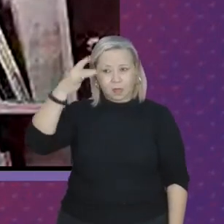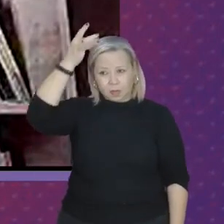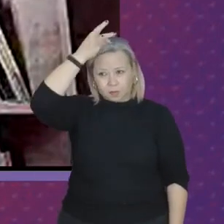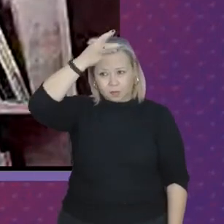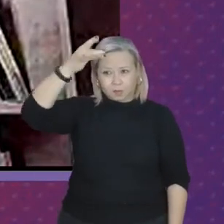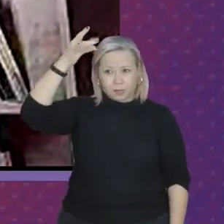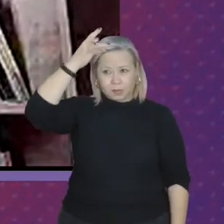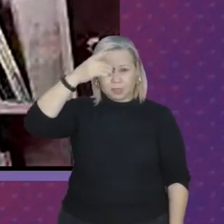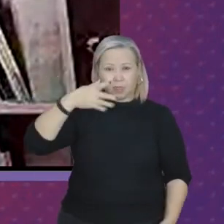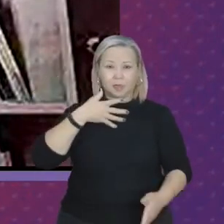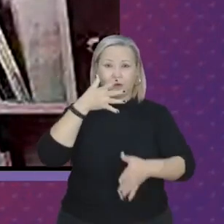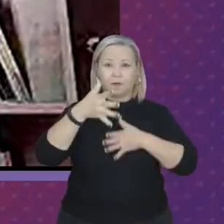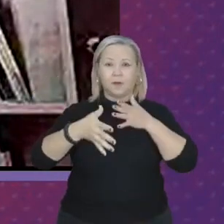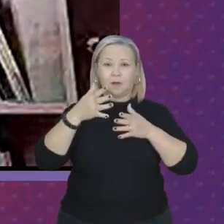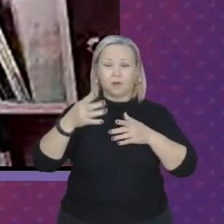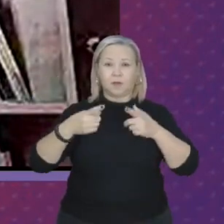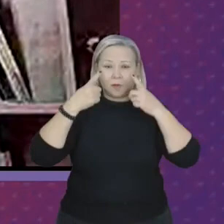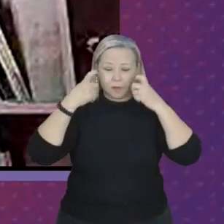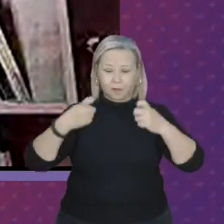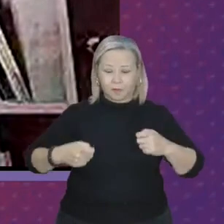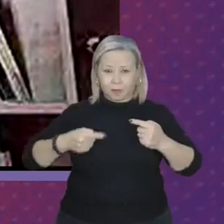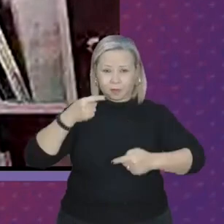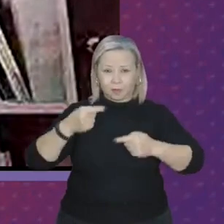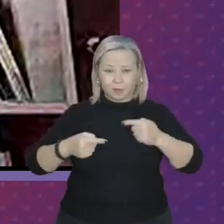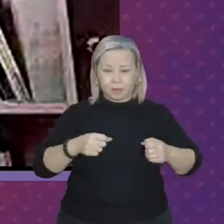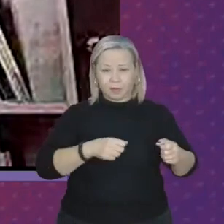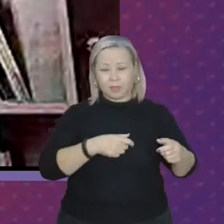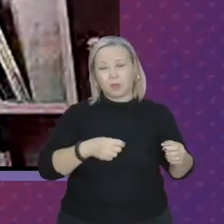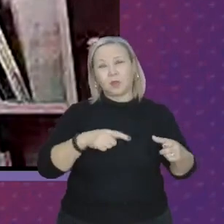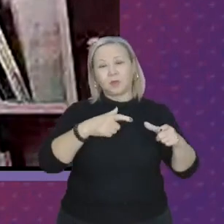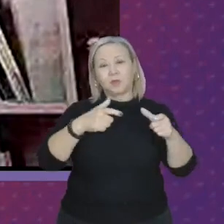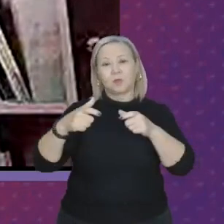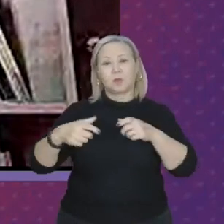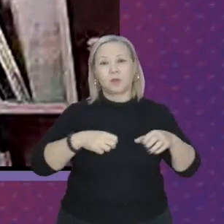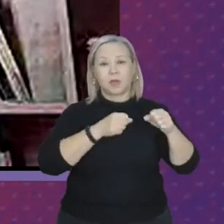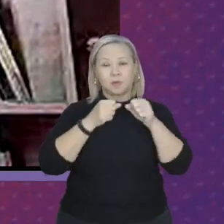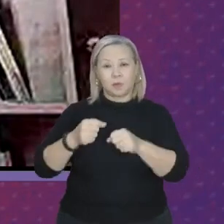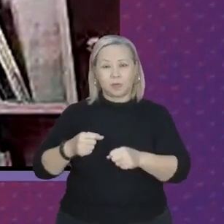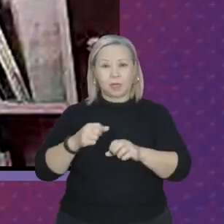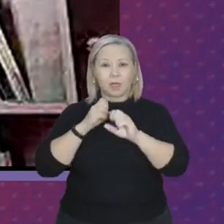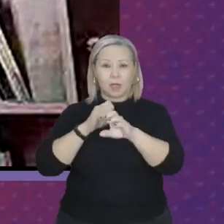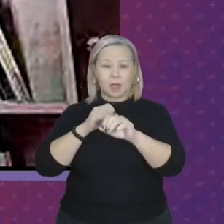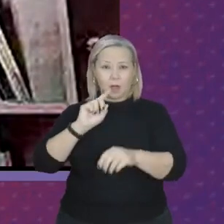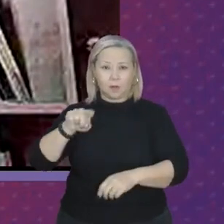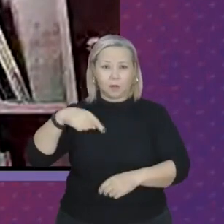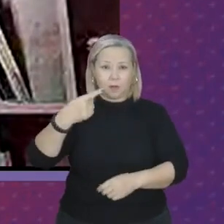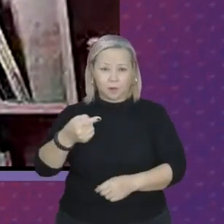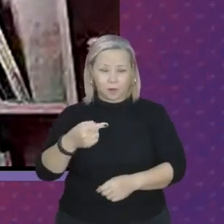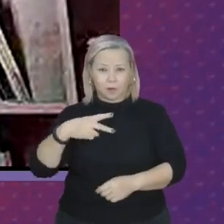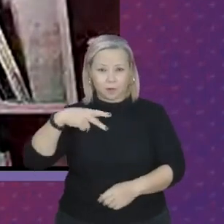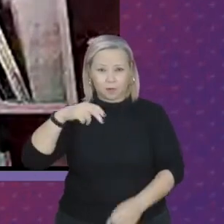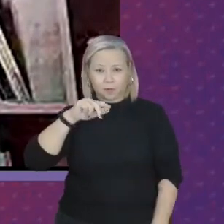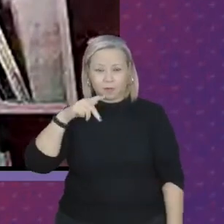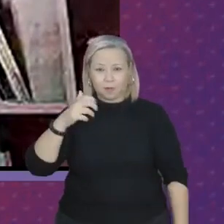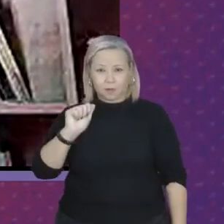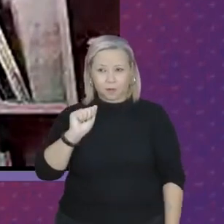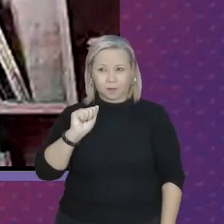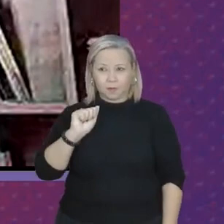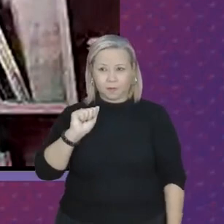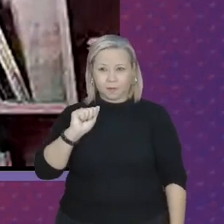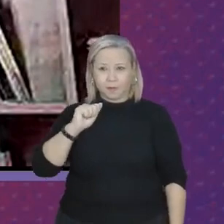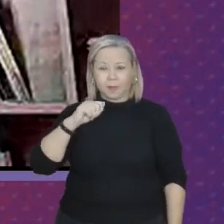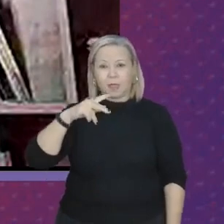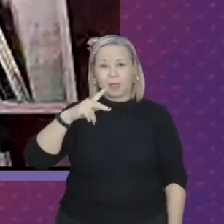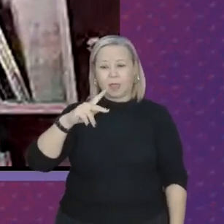falou sobre violência política nos espaços de poder. A aula 2 foi com a Karina de Paula, Cacau,